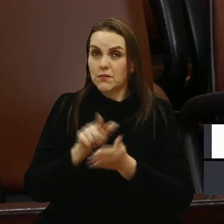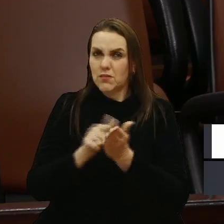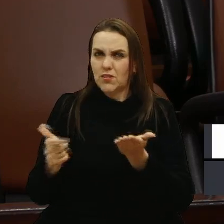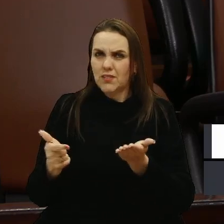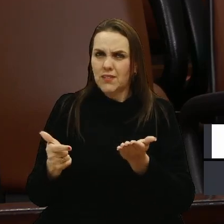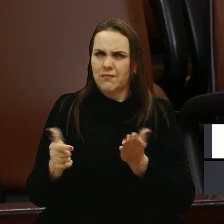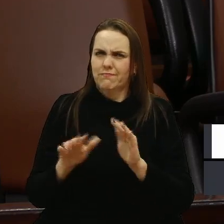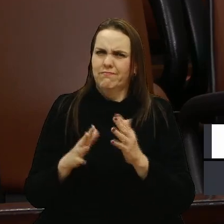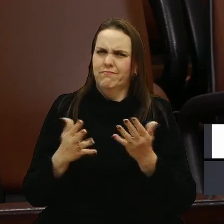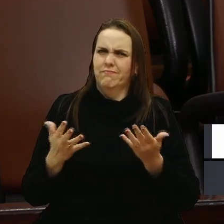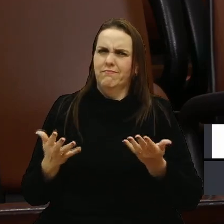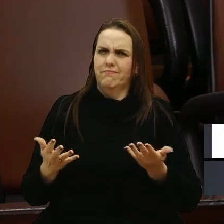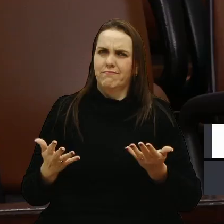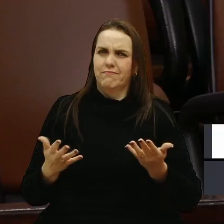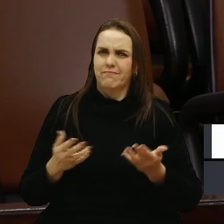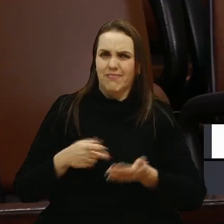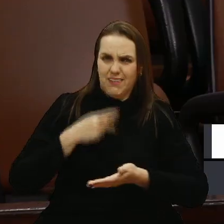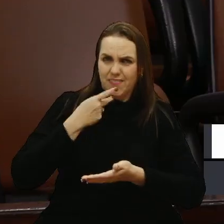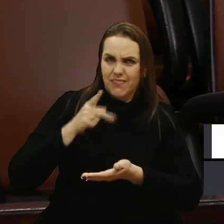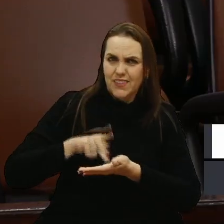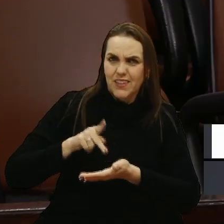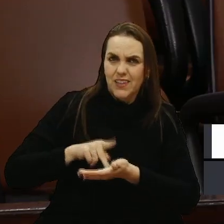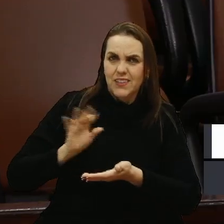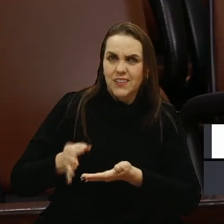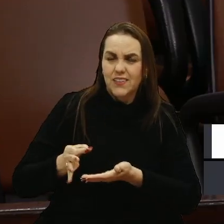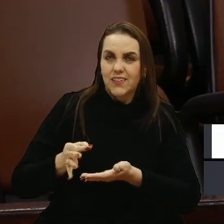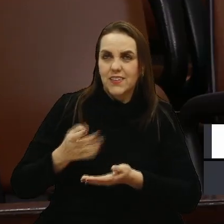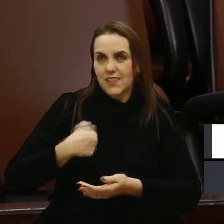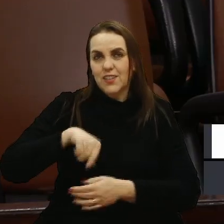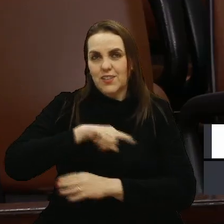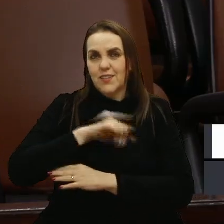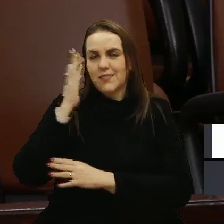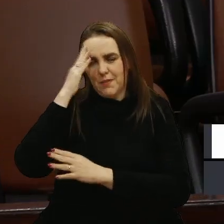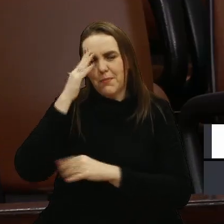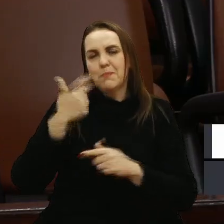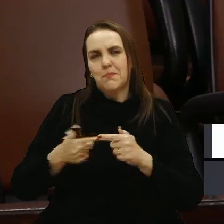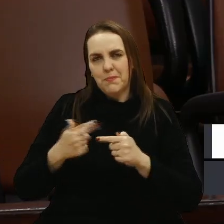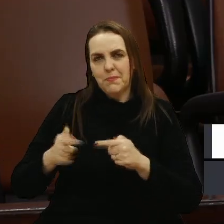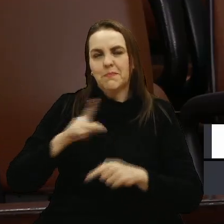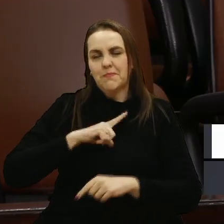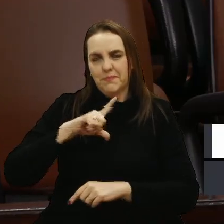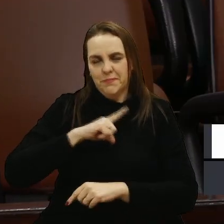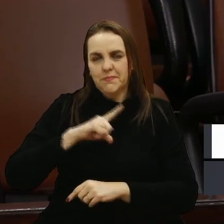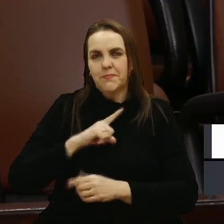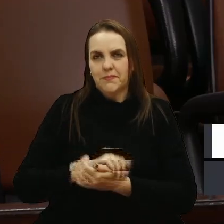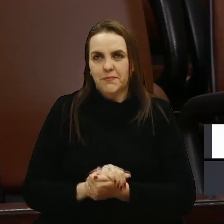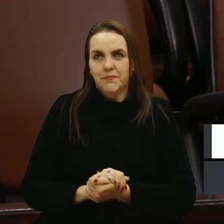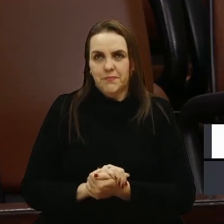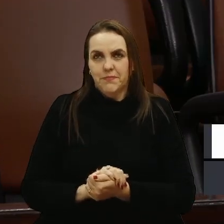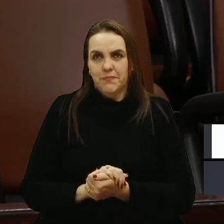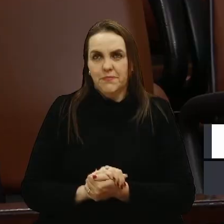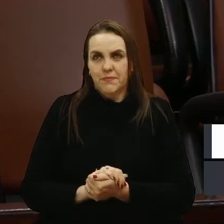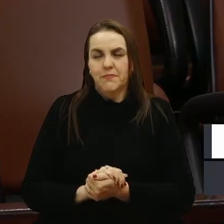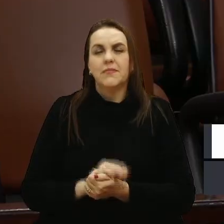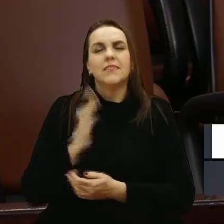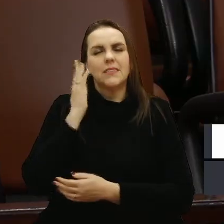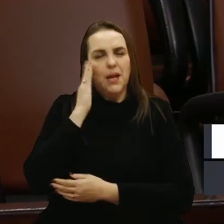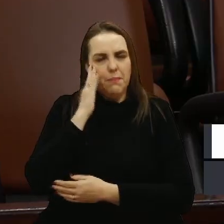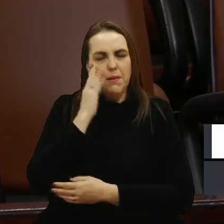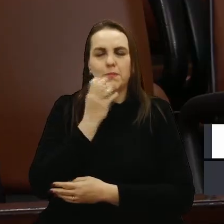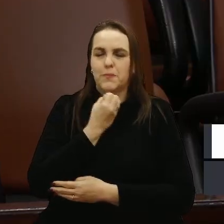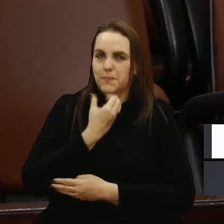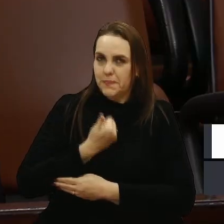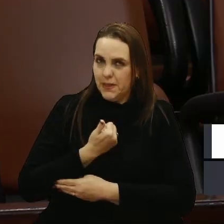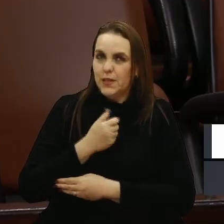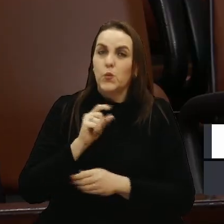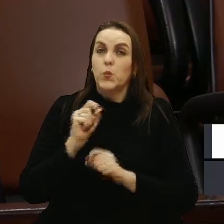Ora, bolas, se retratar, a gente sabe que tem problemas, a gente sabe muito bem que